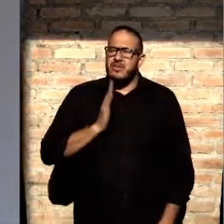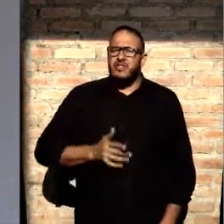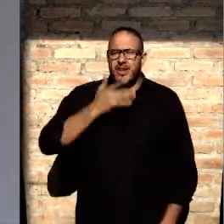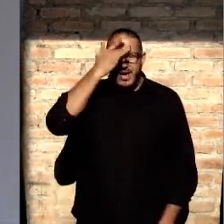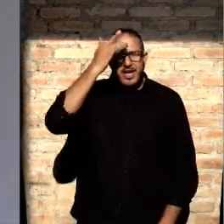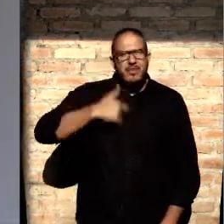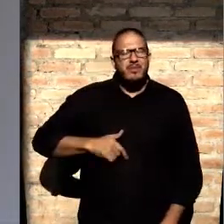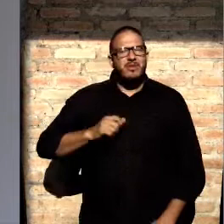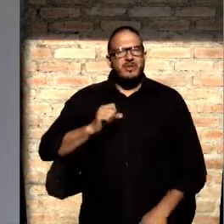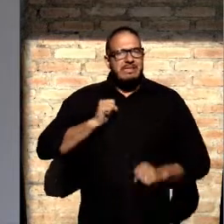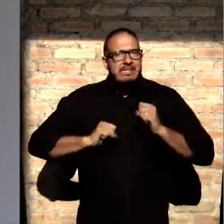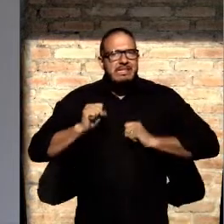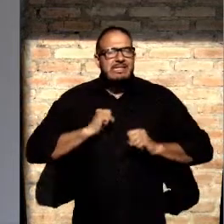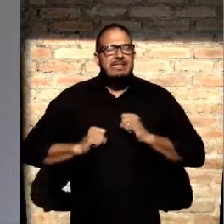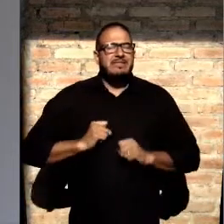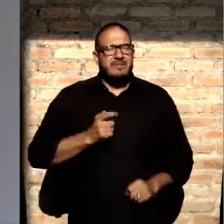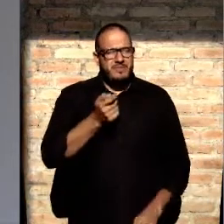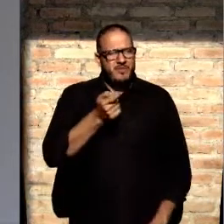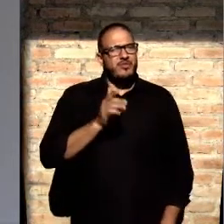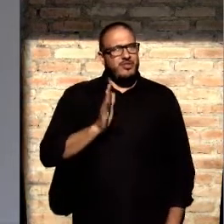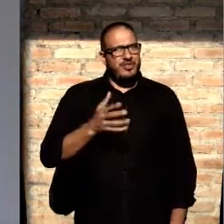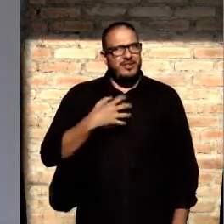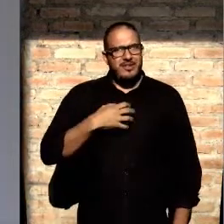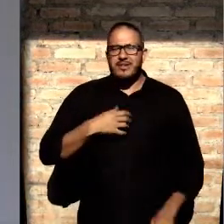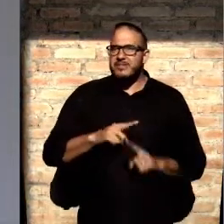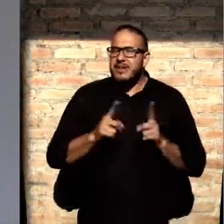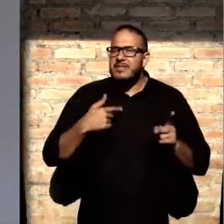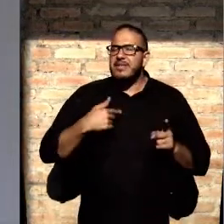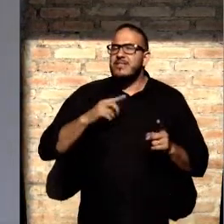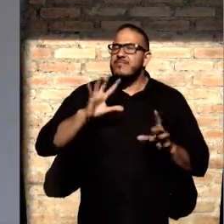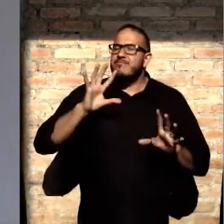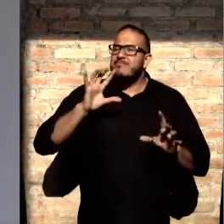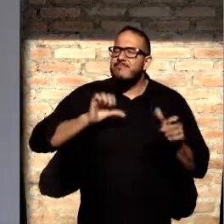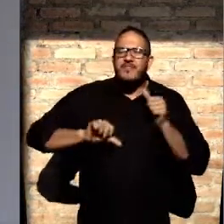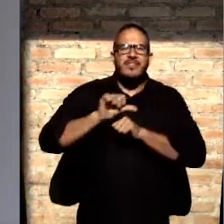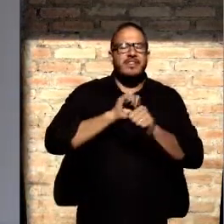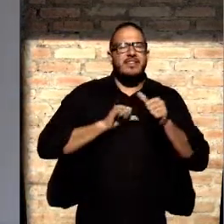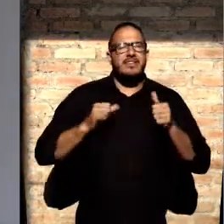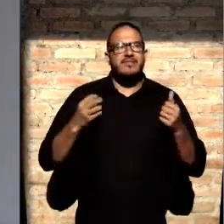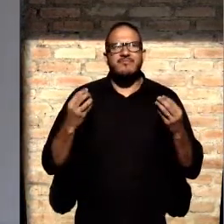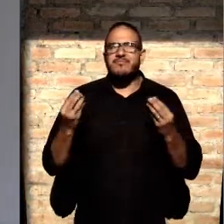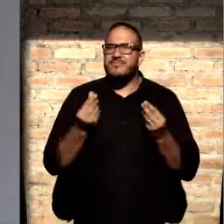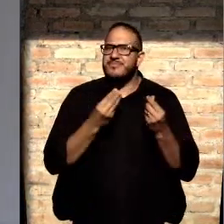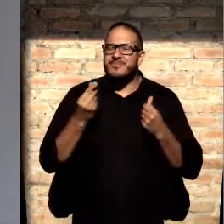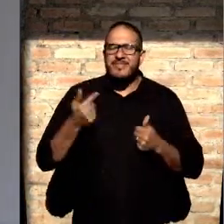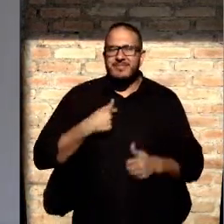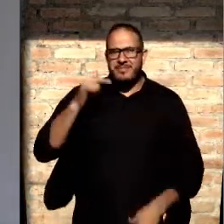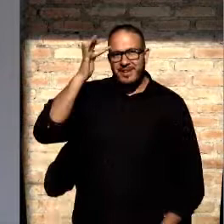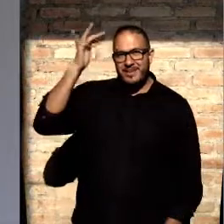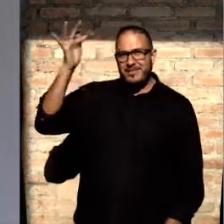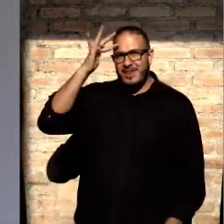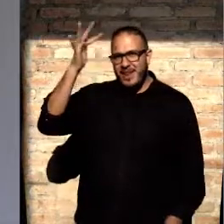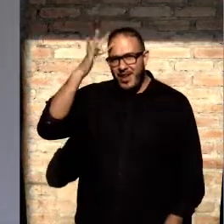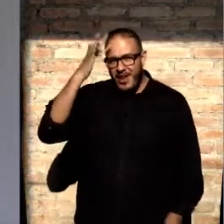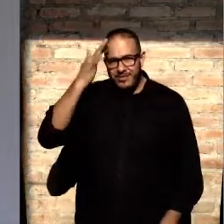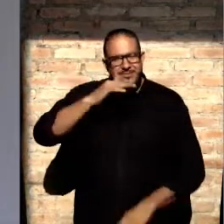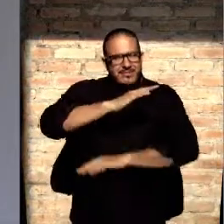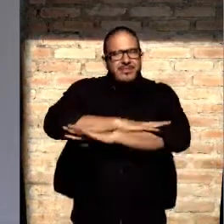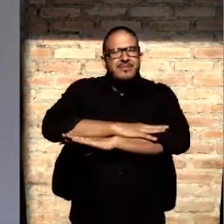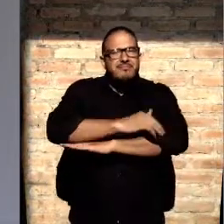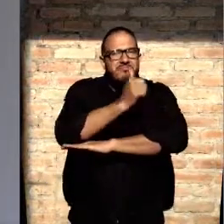pessoa bastante inquieta mas aí eu virei uma espécie de filósofo di buteco